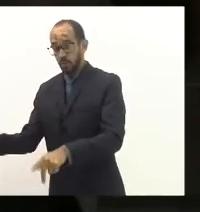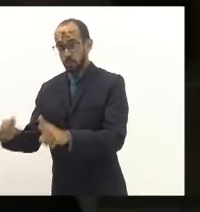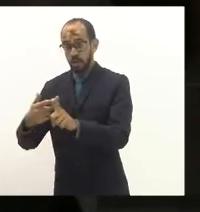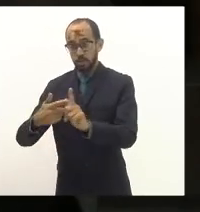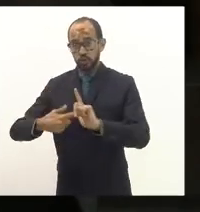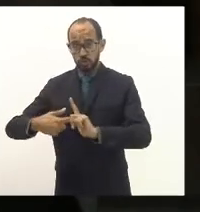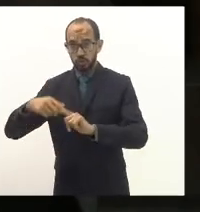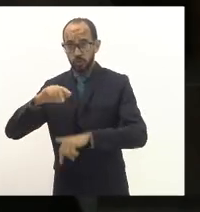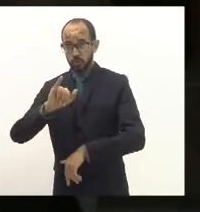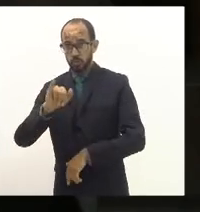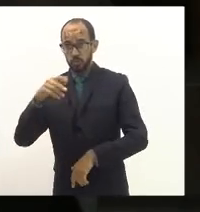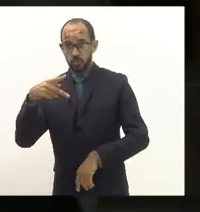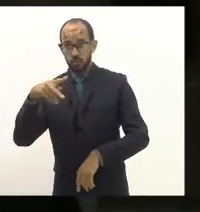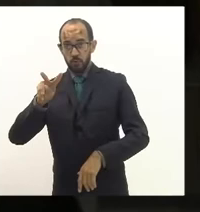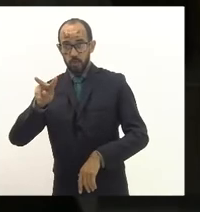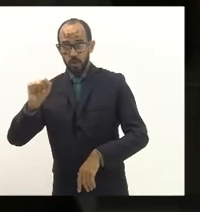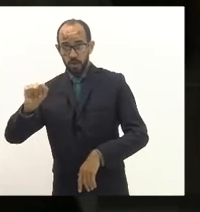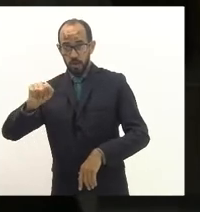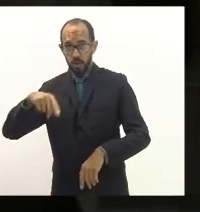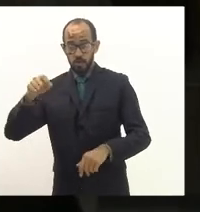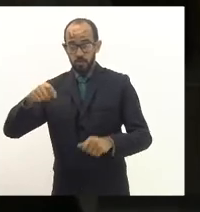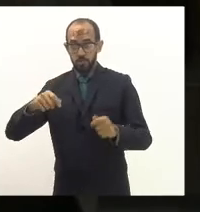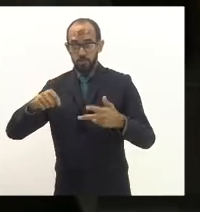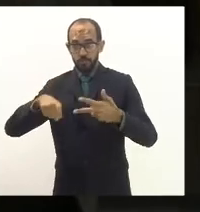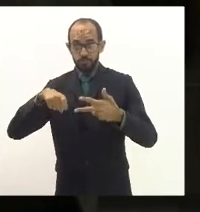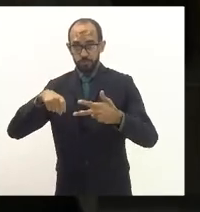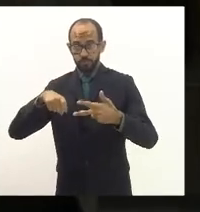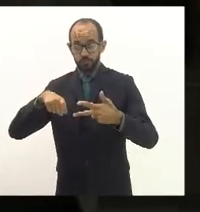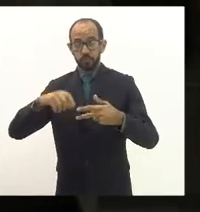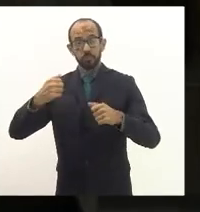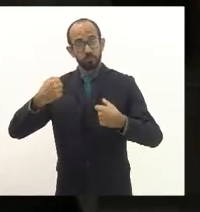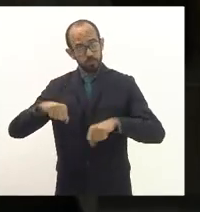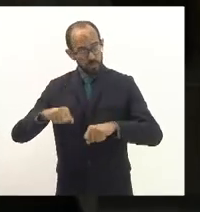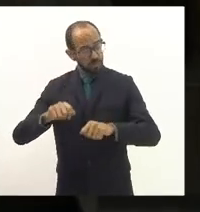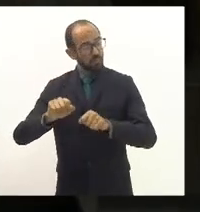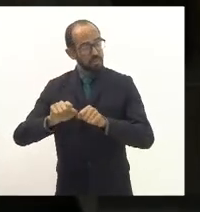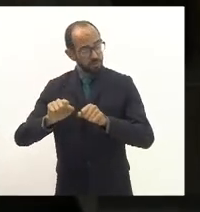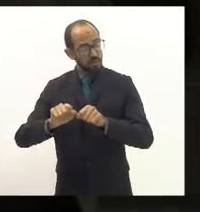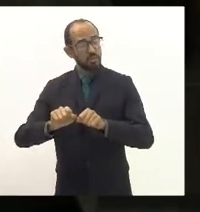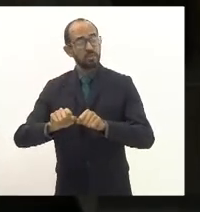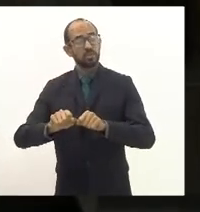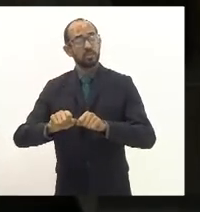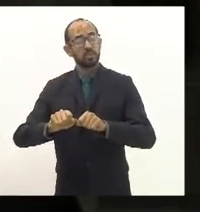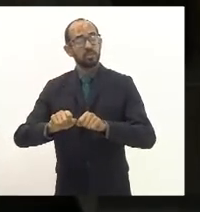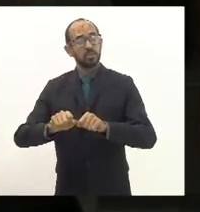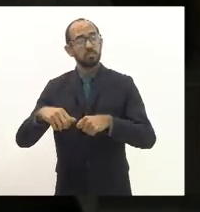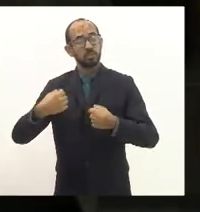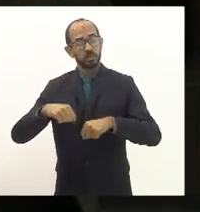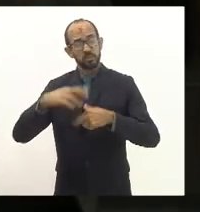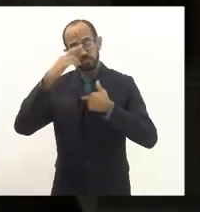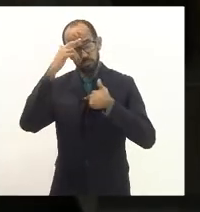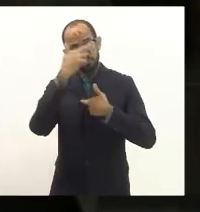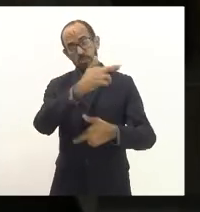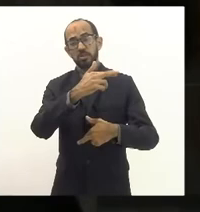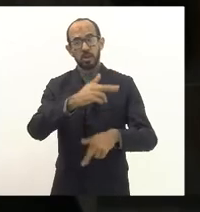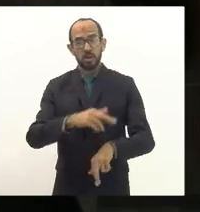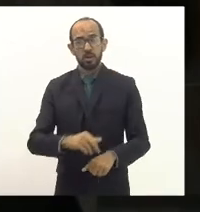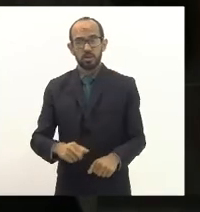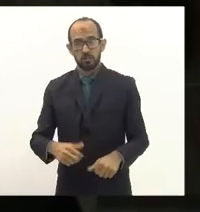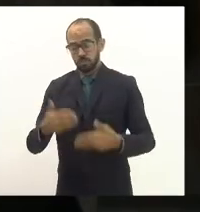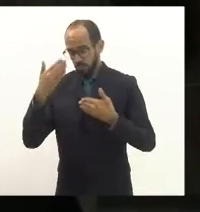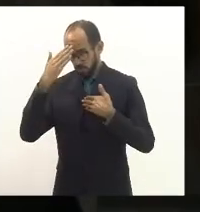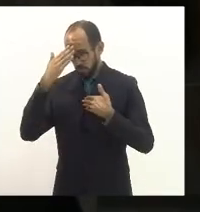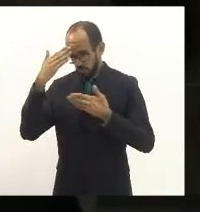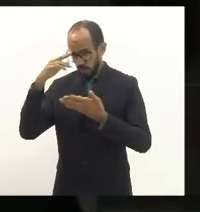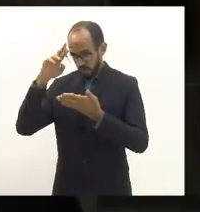IPVA, o Poder Executivo tem que fazer, tem que cumprir. Muito